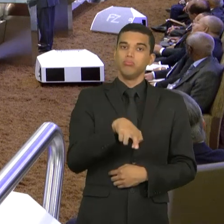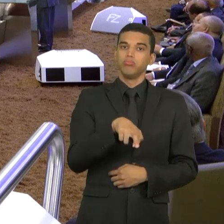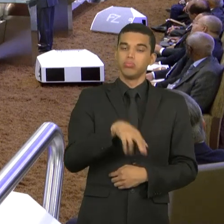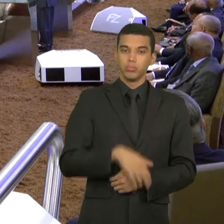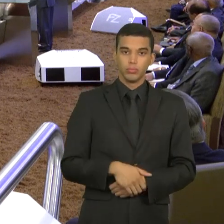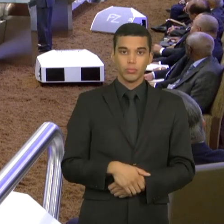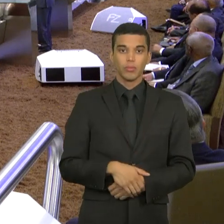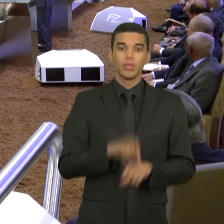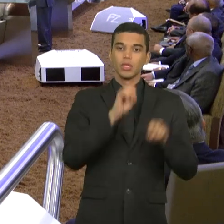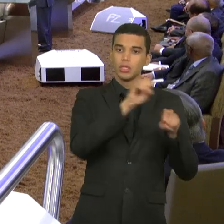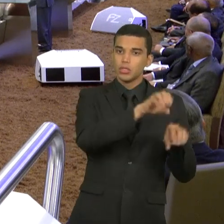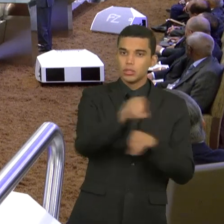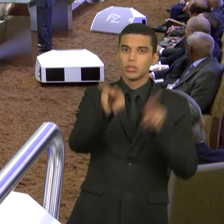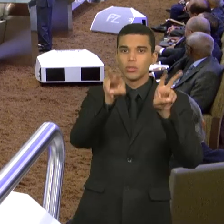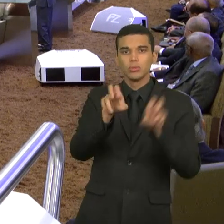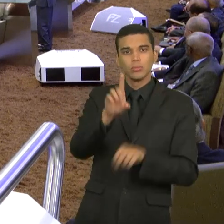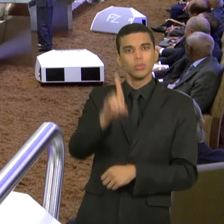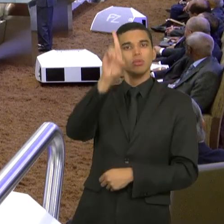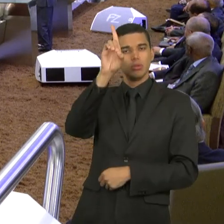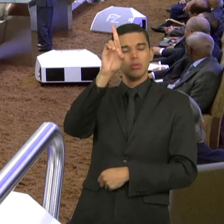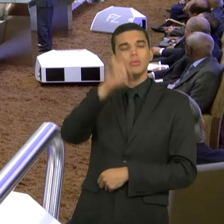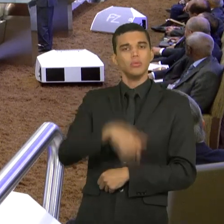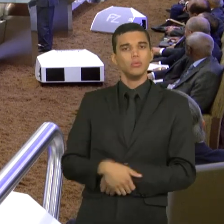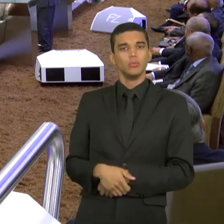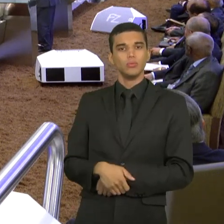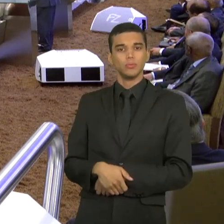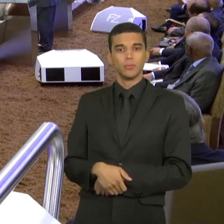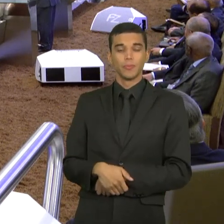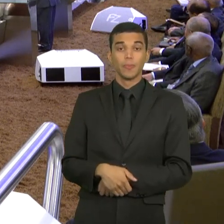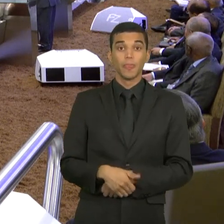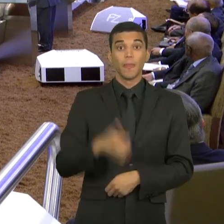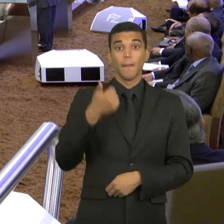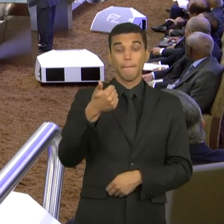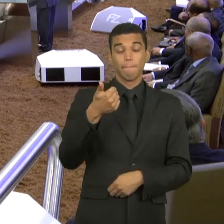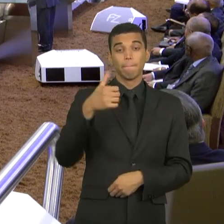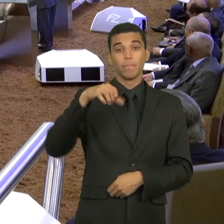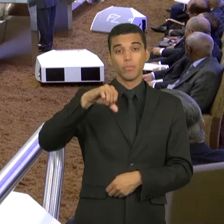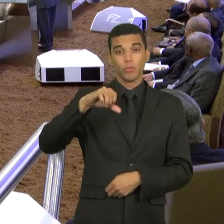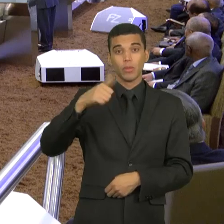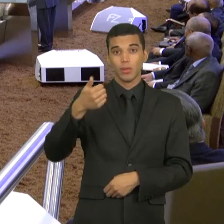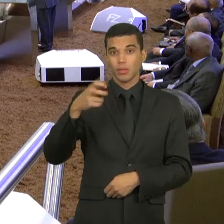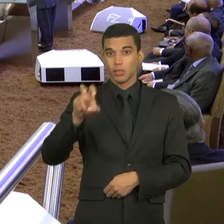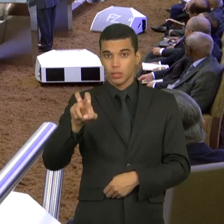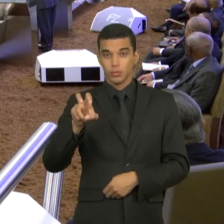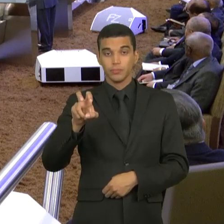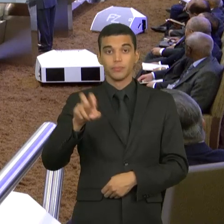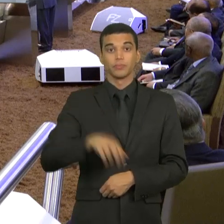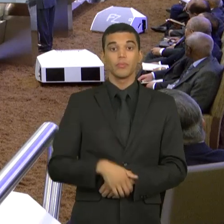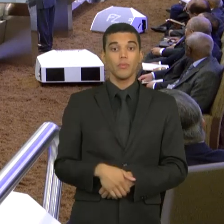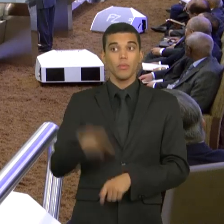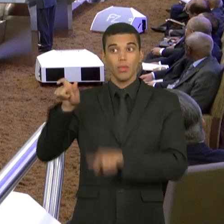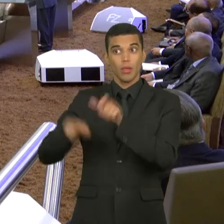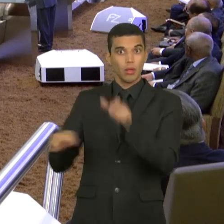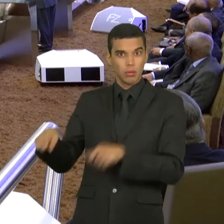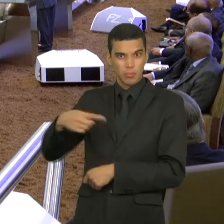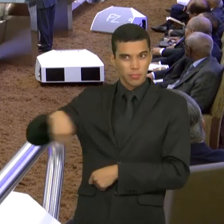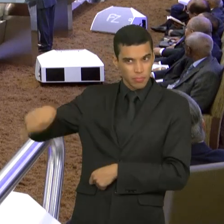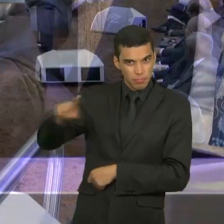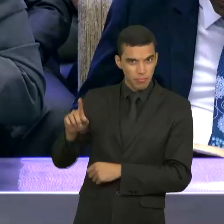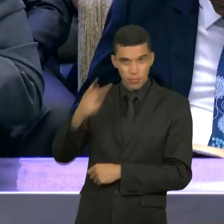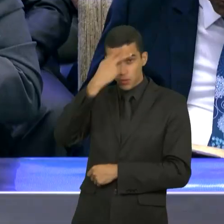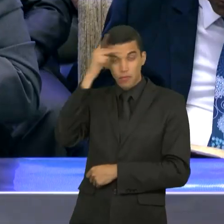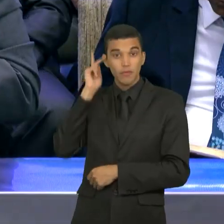cosmovisão Cristã em 1915 ele substituíram a educação